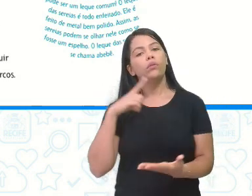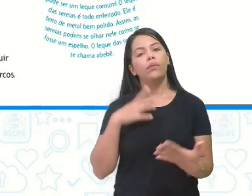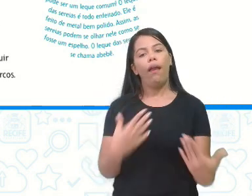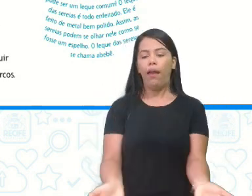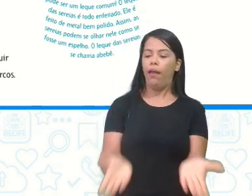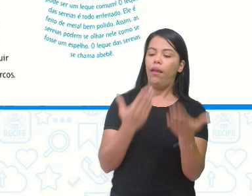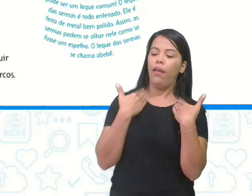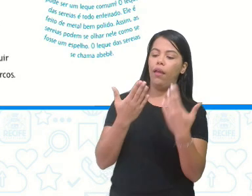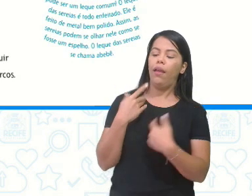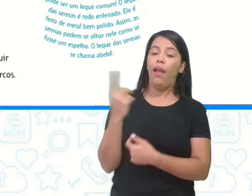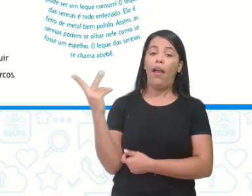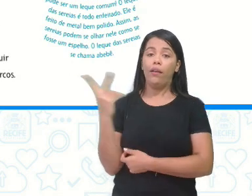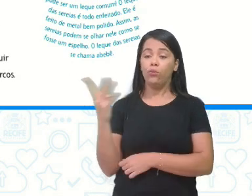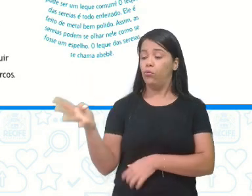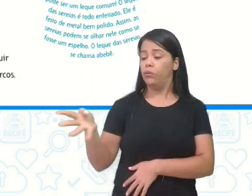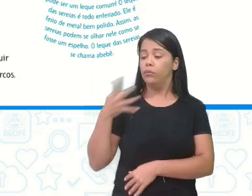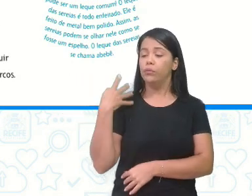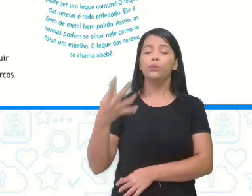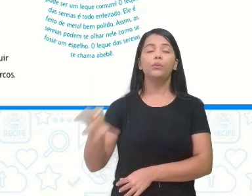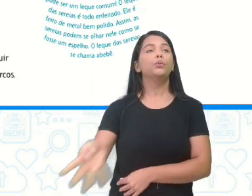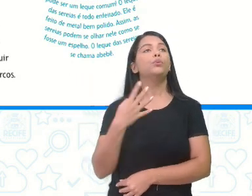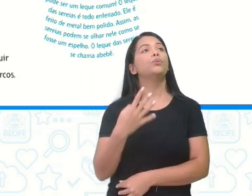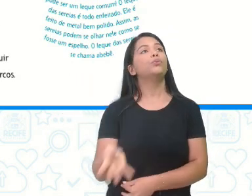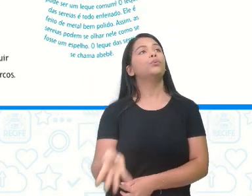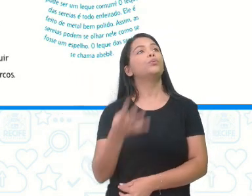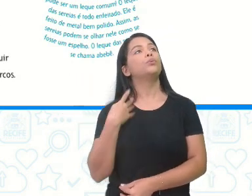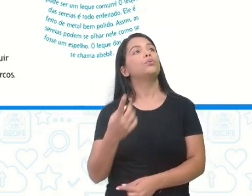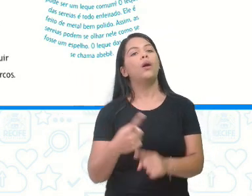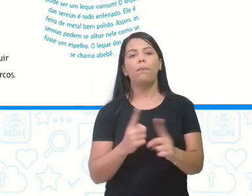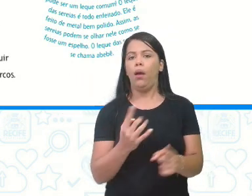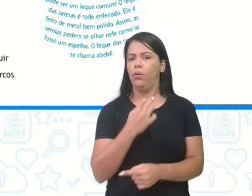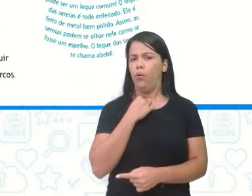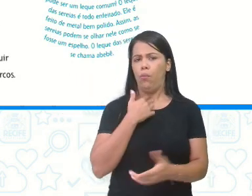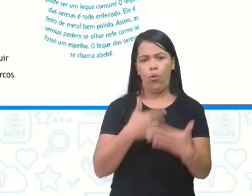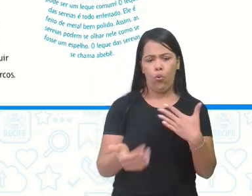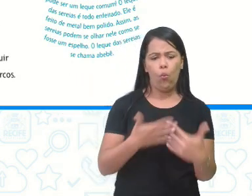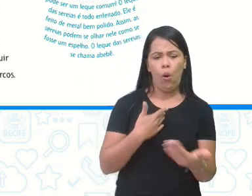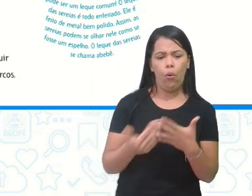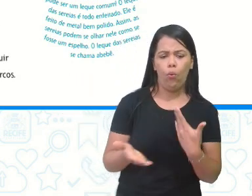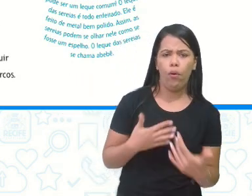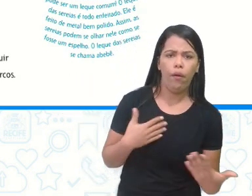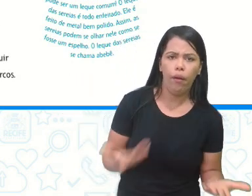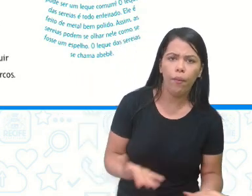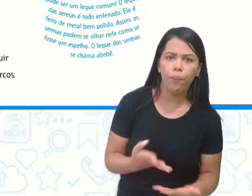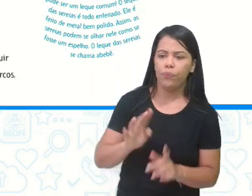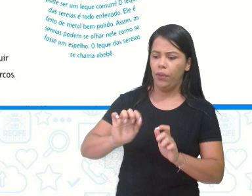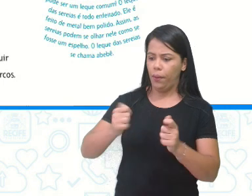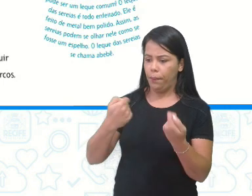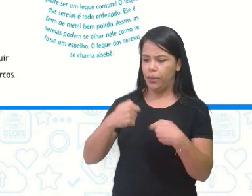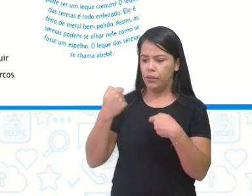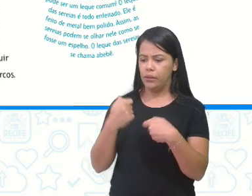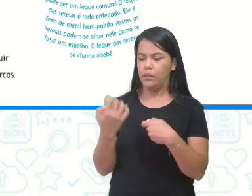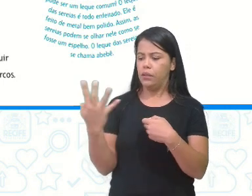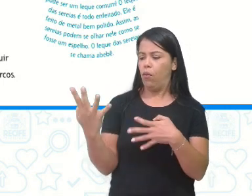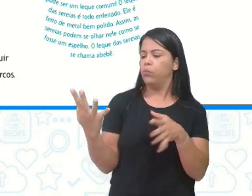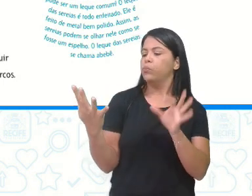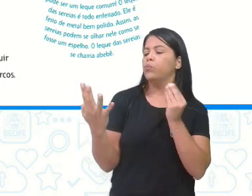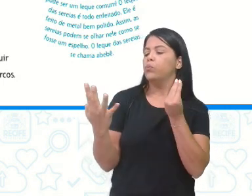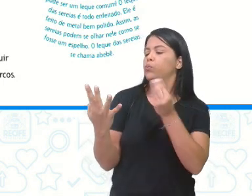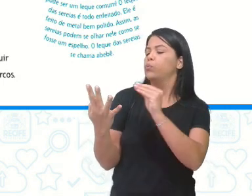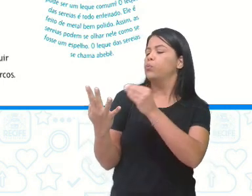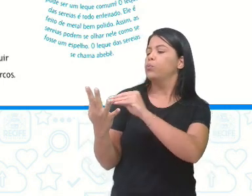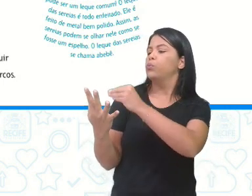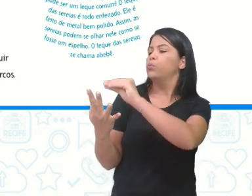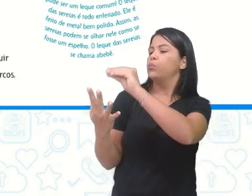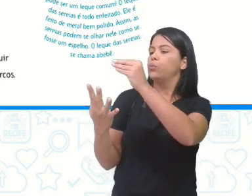se abanam com um leque. Mas não pode ser um leque comum. O leque das sereias é todo enfeitado.